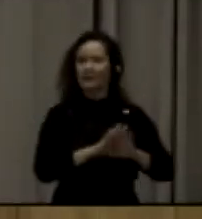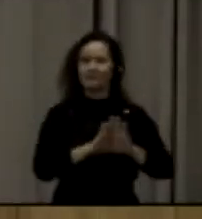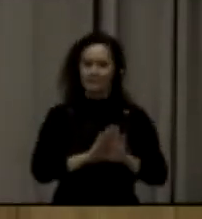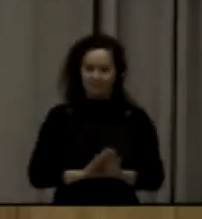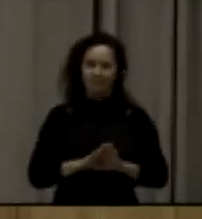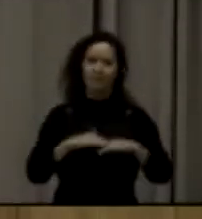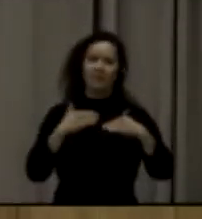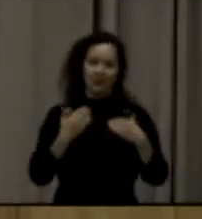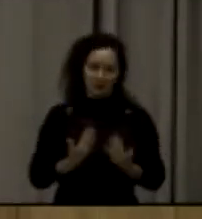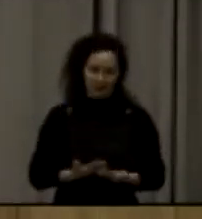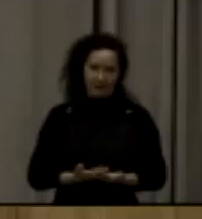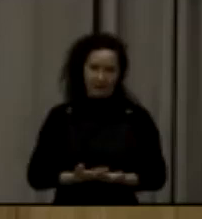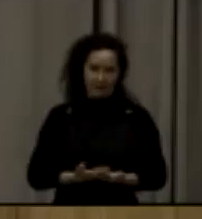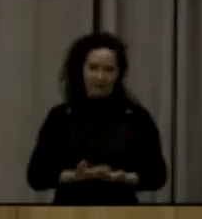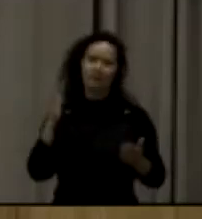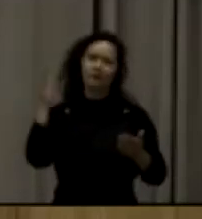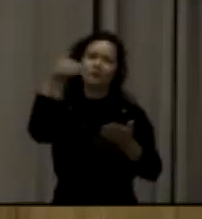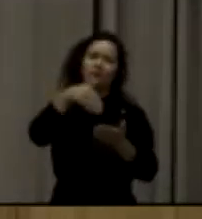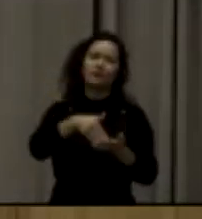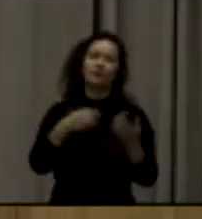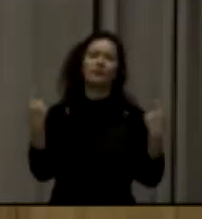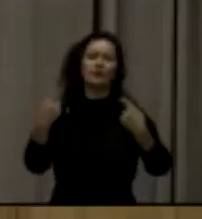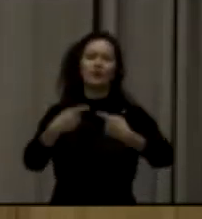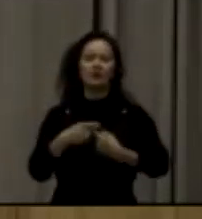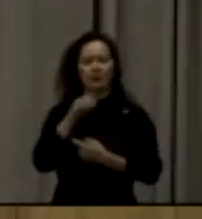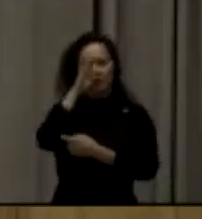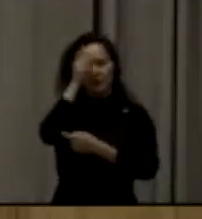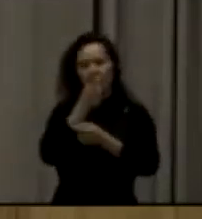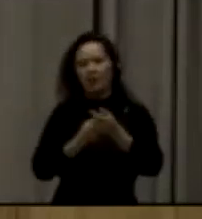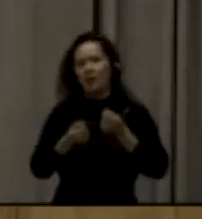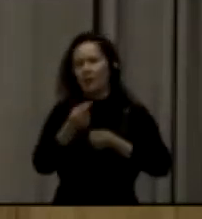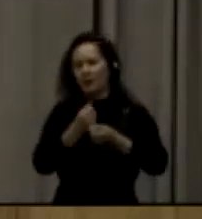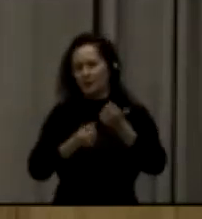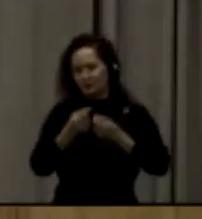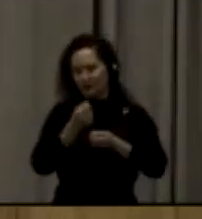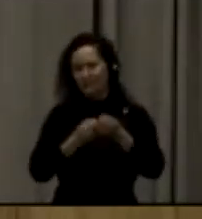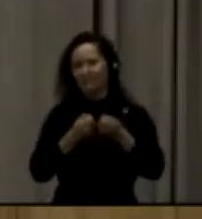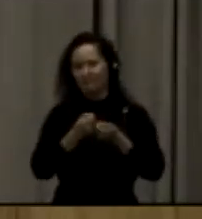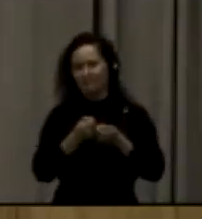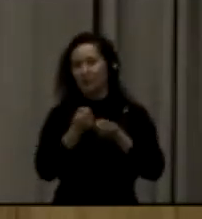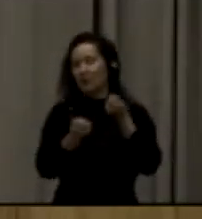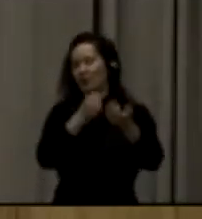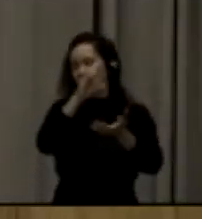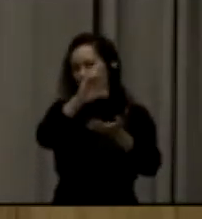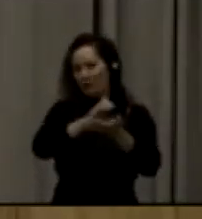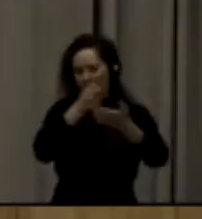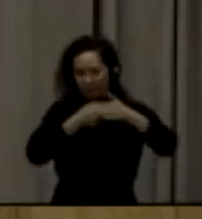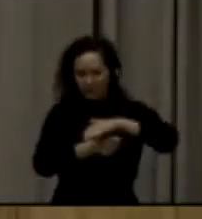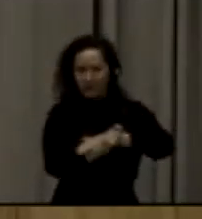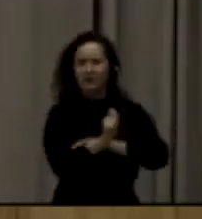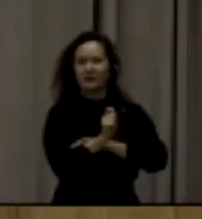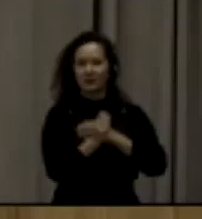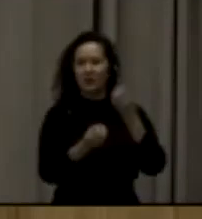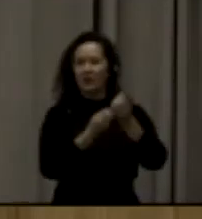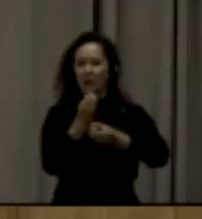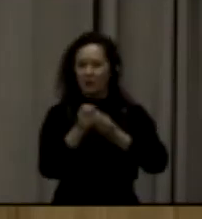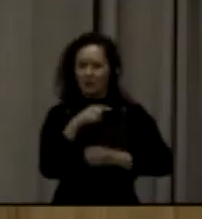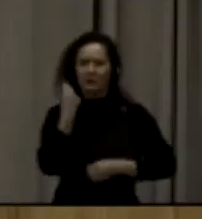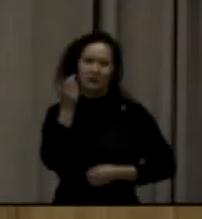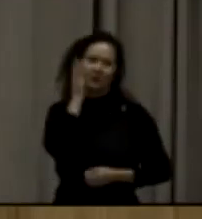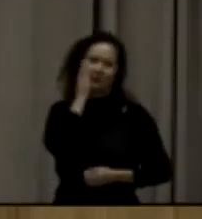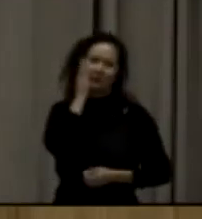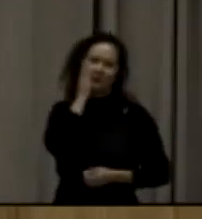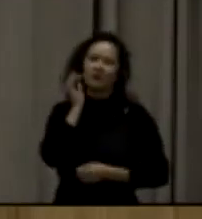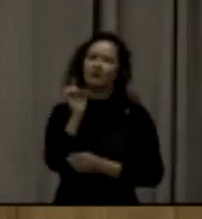Enfim, por último, o grande desafio do financiamento. O grande desafio do financiamento que a gente